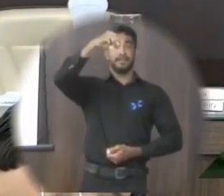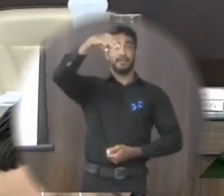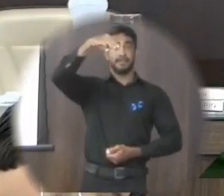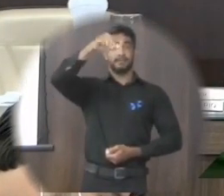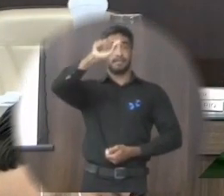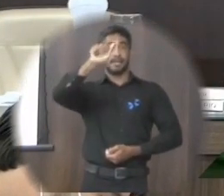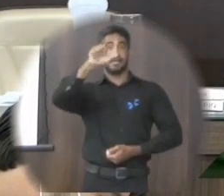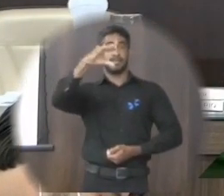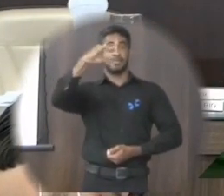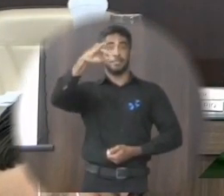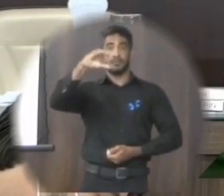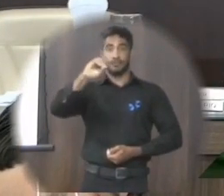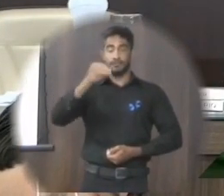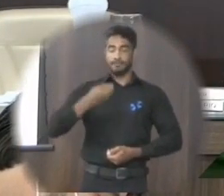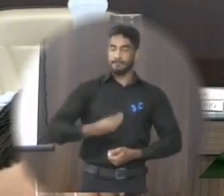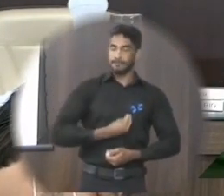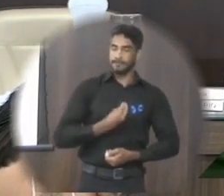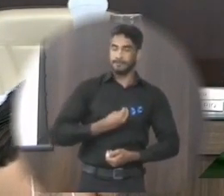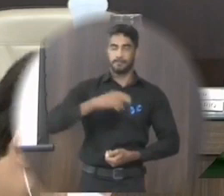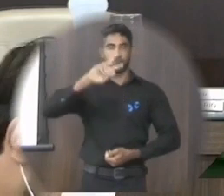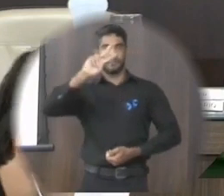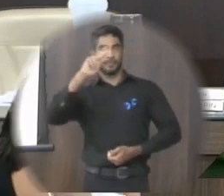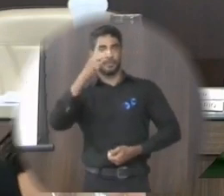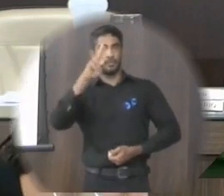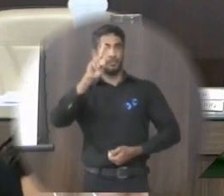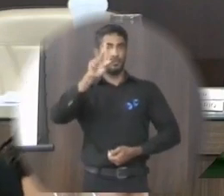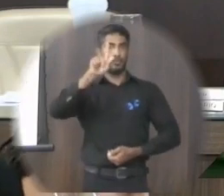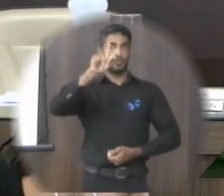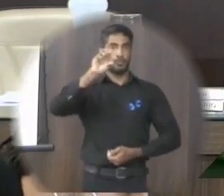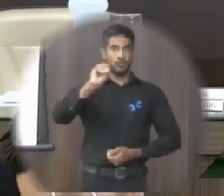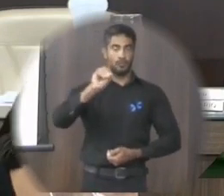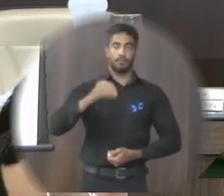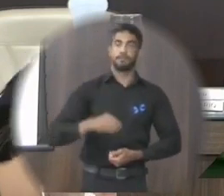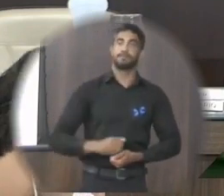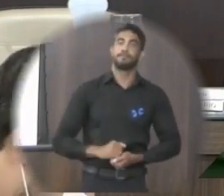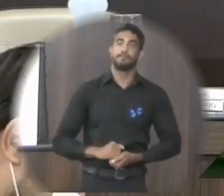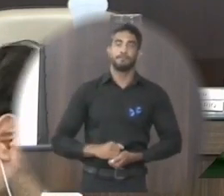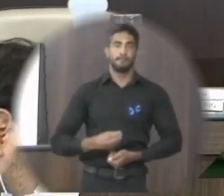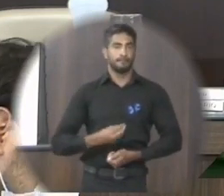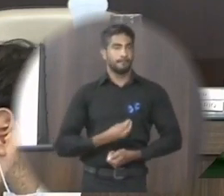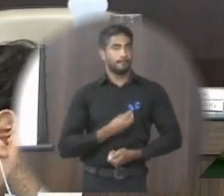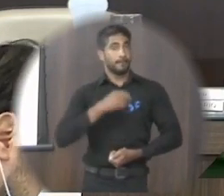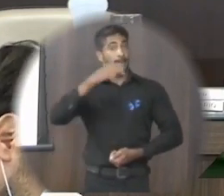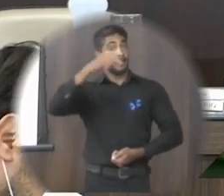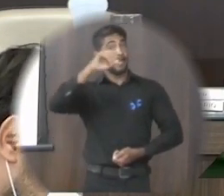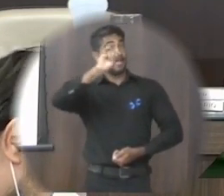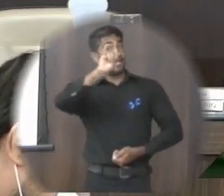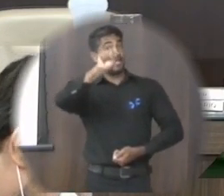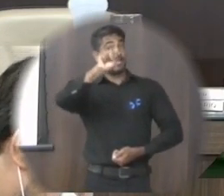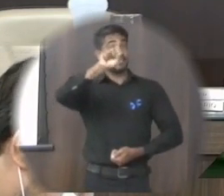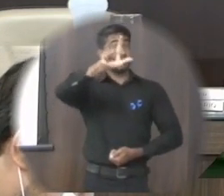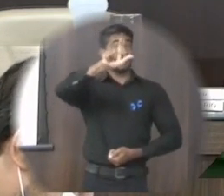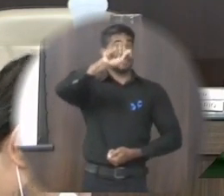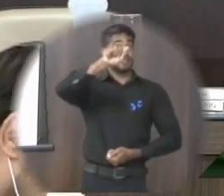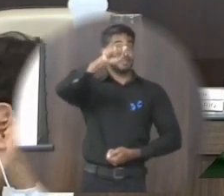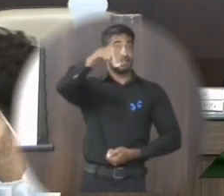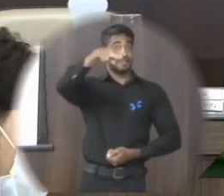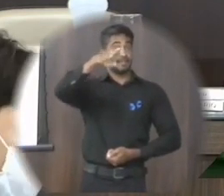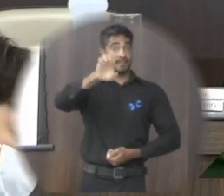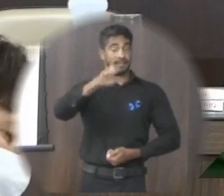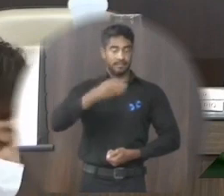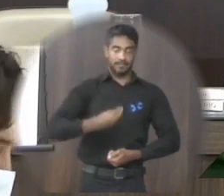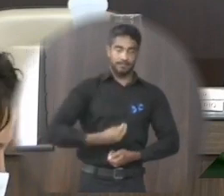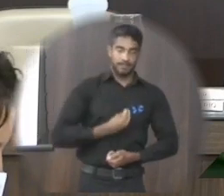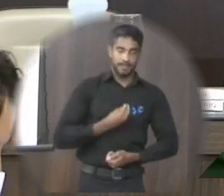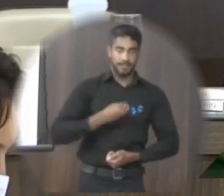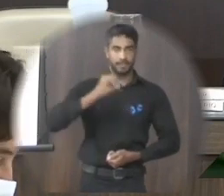Ferreira. Presente. Hugo Leonardo Dias Caires. Presente. Islane da Silva Pedro. Presente. João Pereira